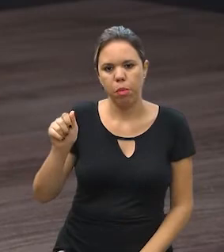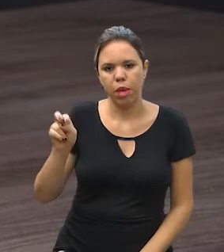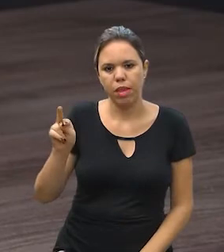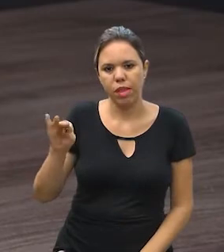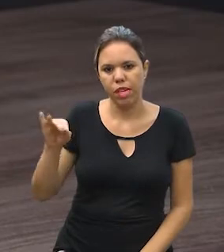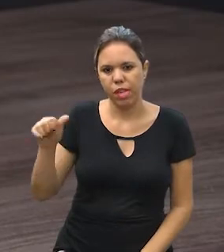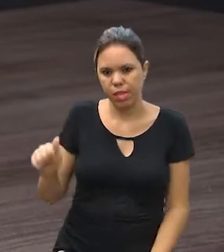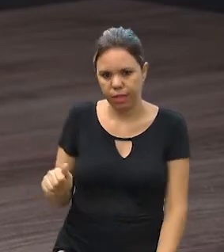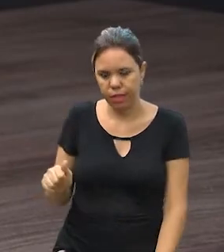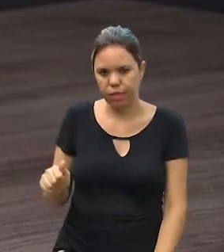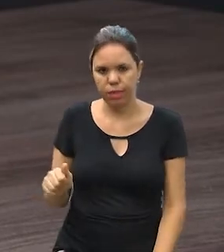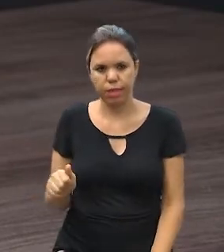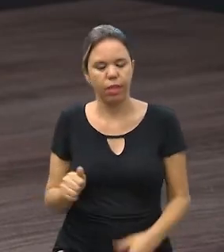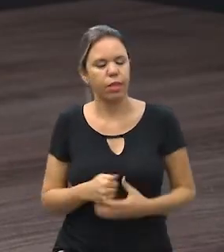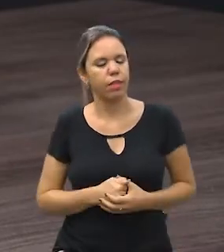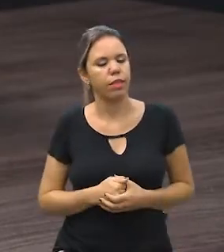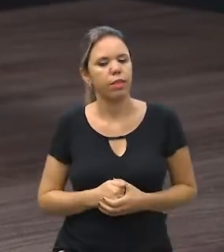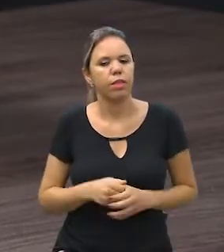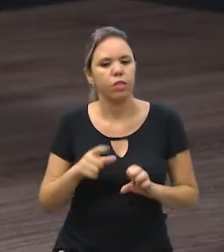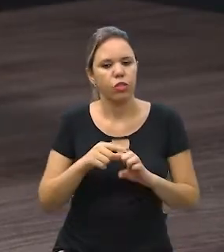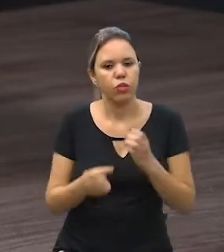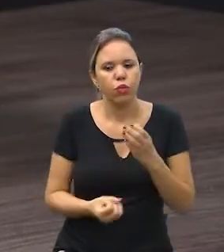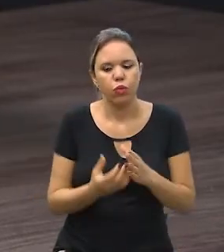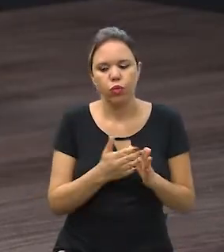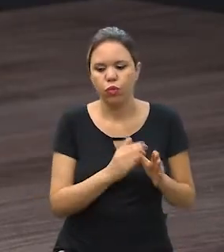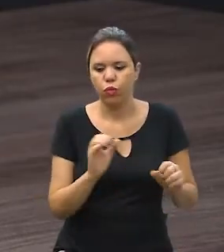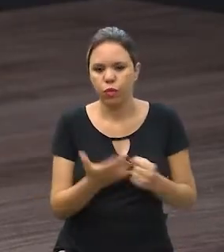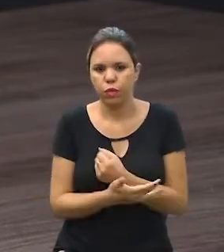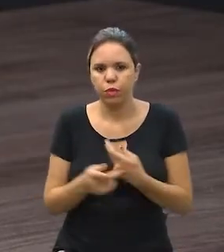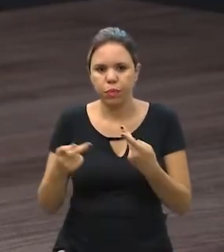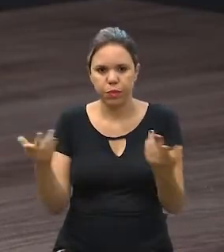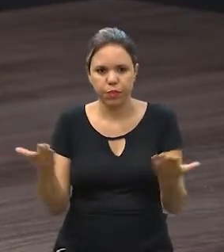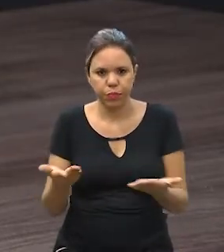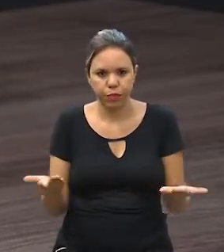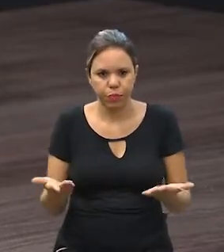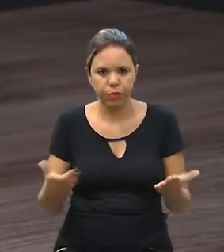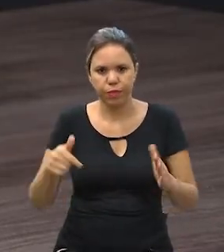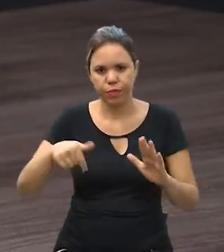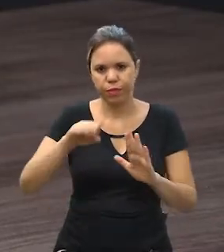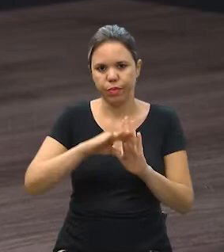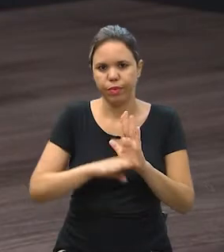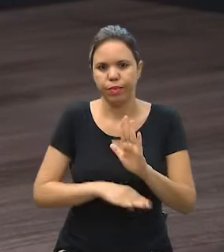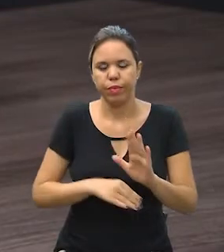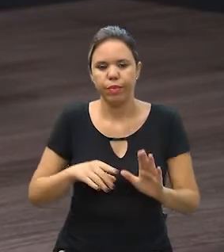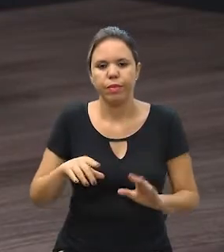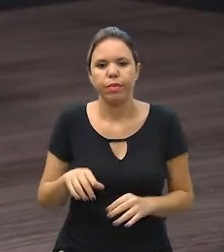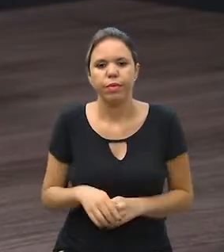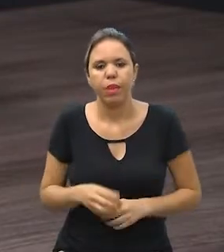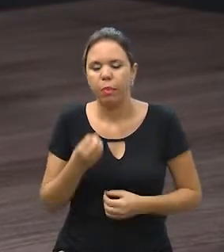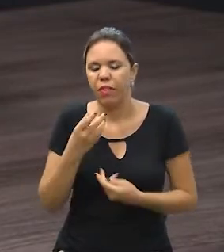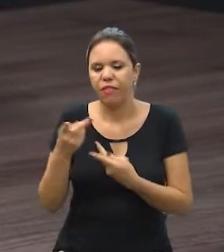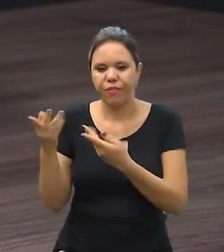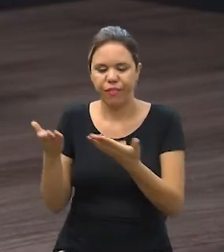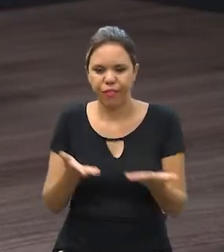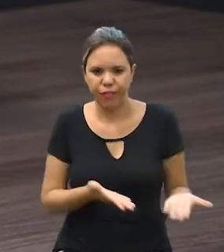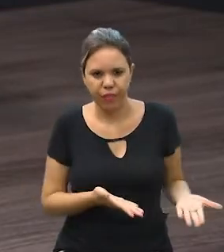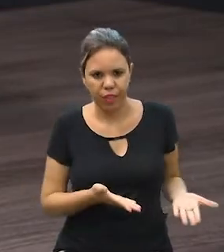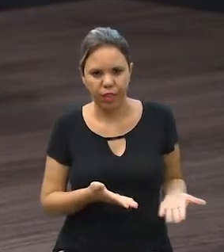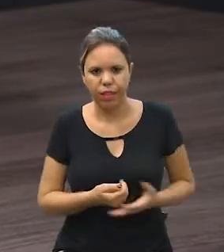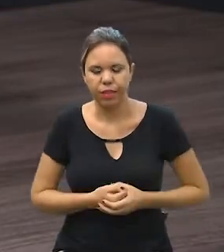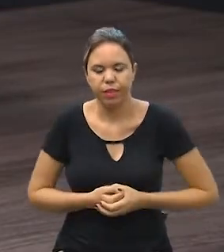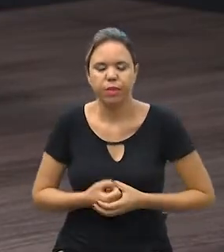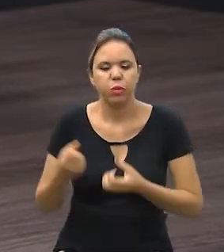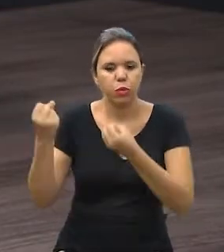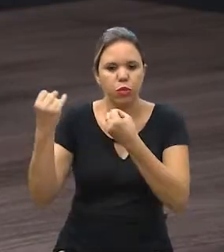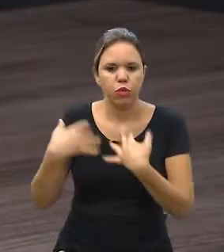decidiu empreender durante a pandemia e é a convidada de hoje do Ser Empreendedor. Patrícia, seja bem-vinda.